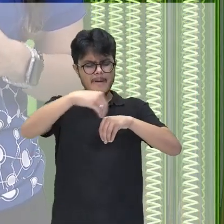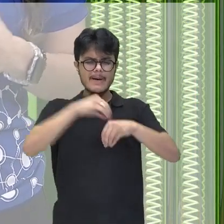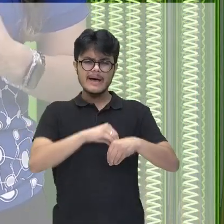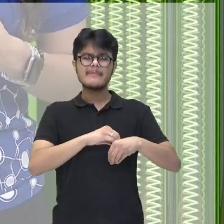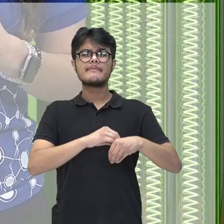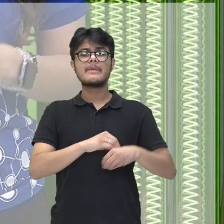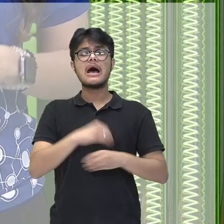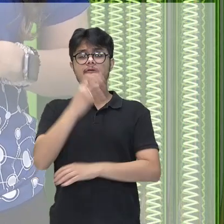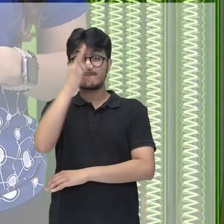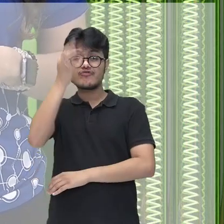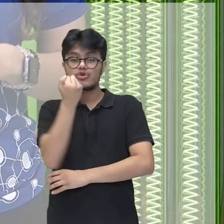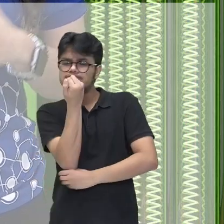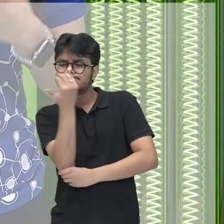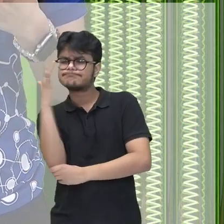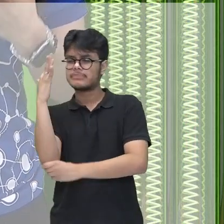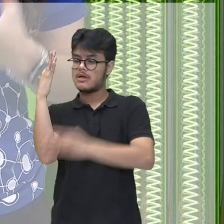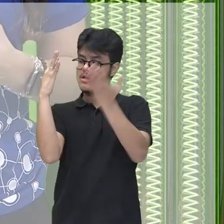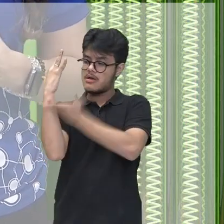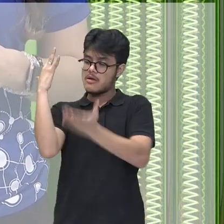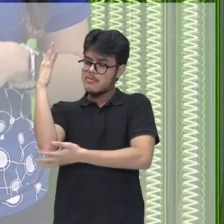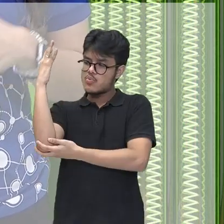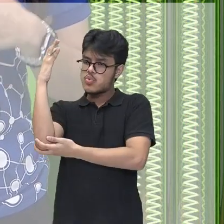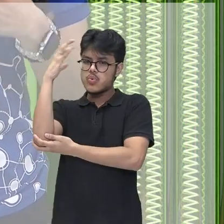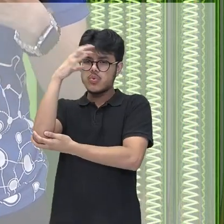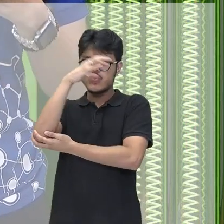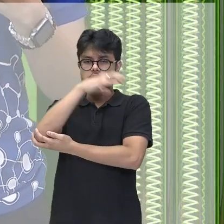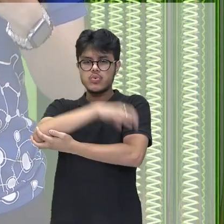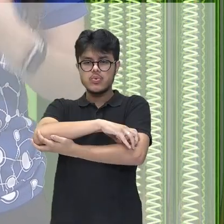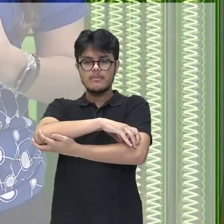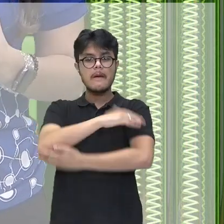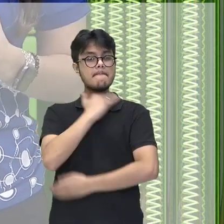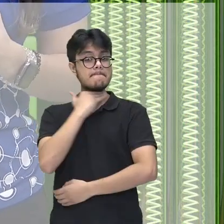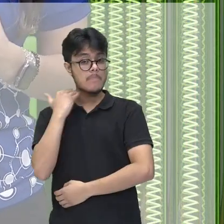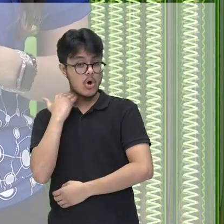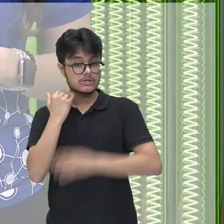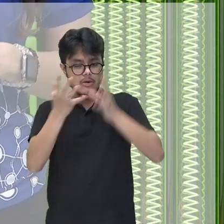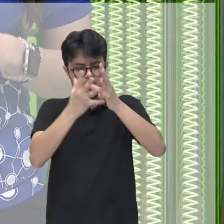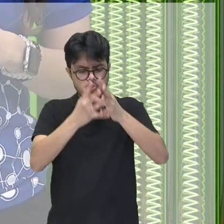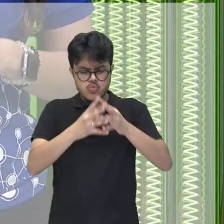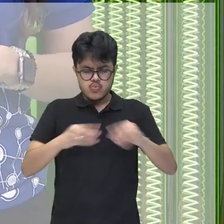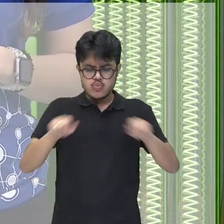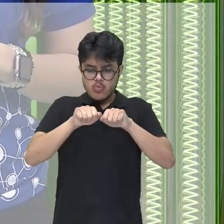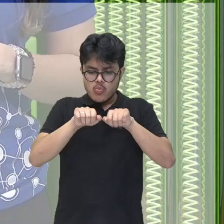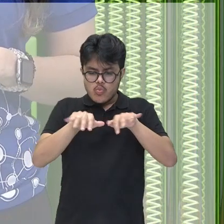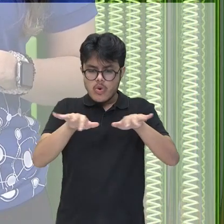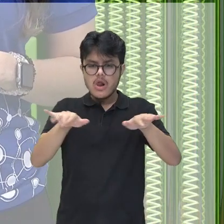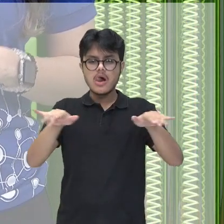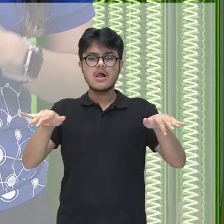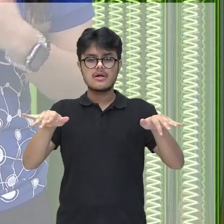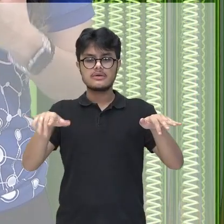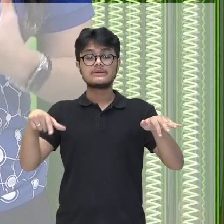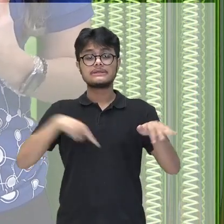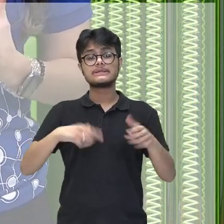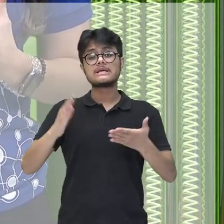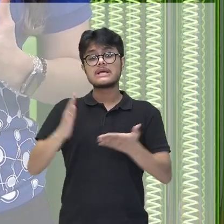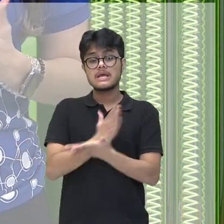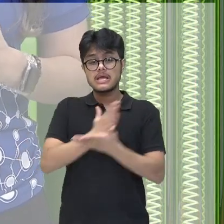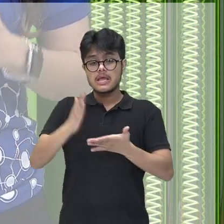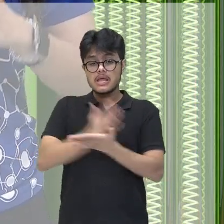né, principalmente, que foram se acumulando depois que eles morreram. Nós temos o sepultamento